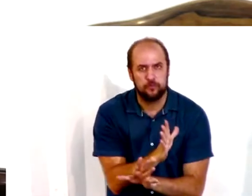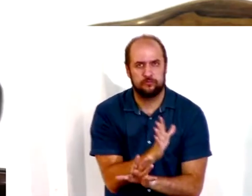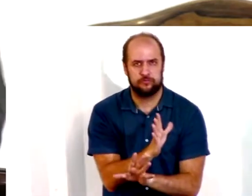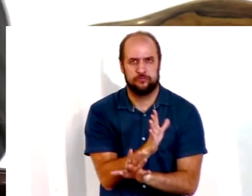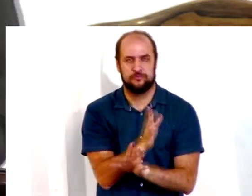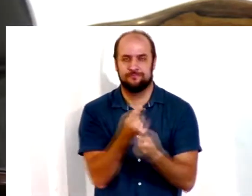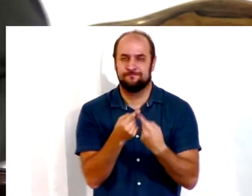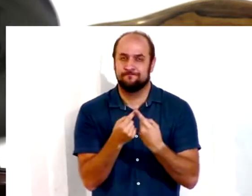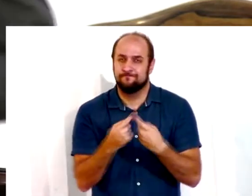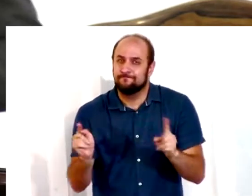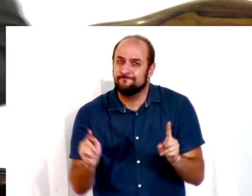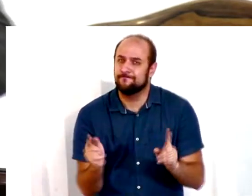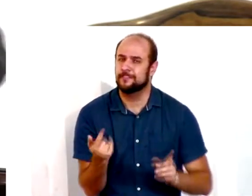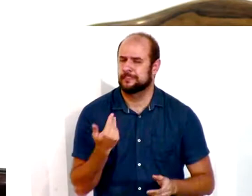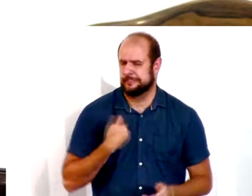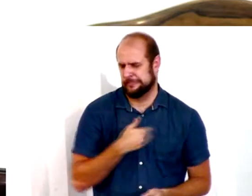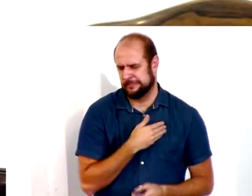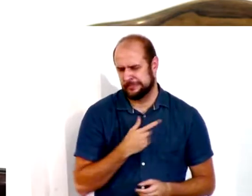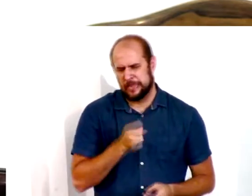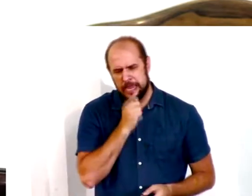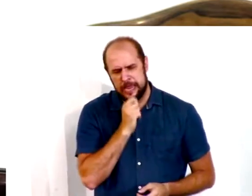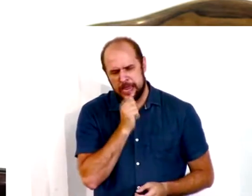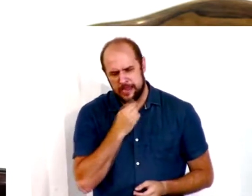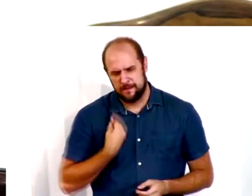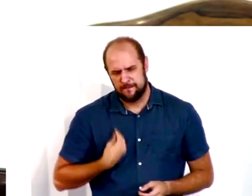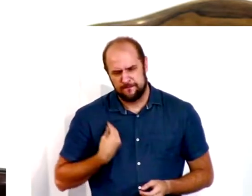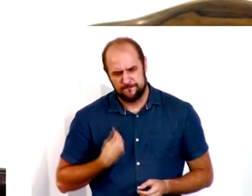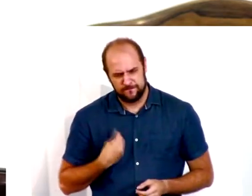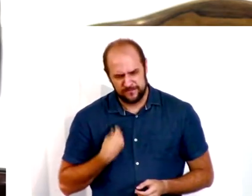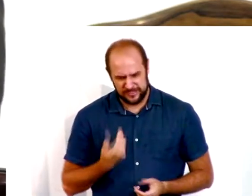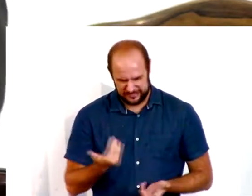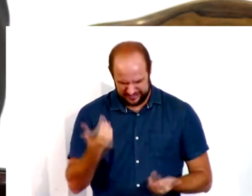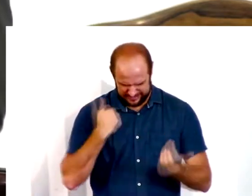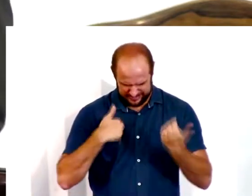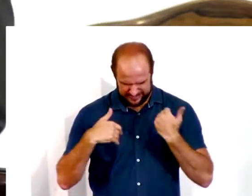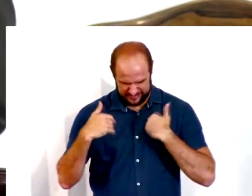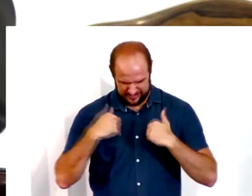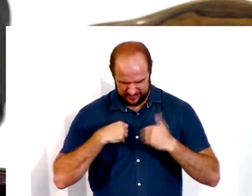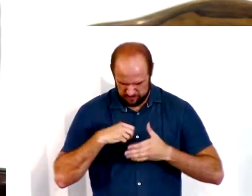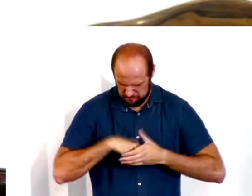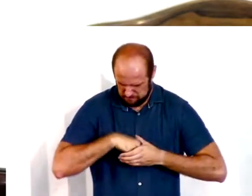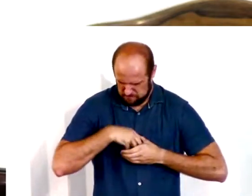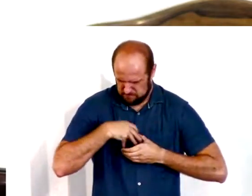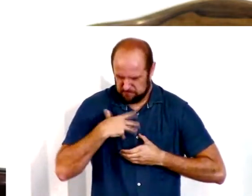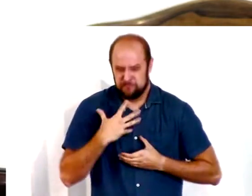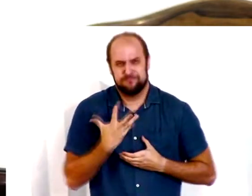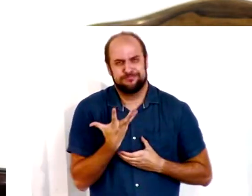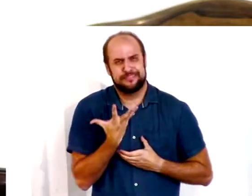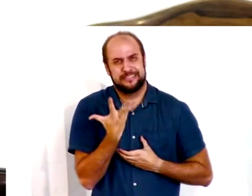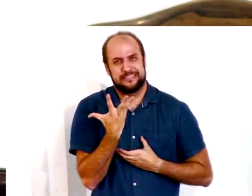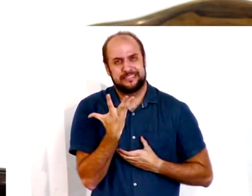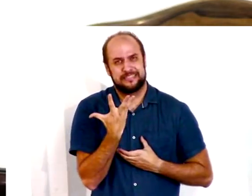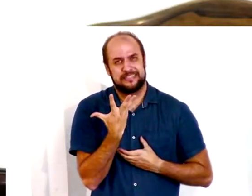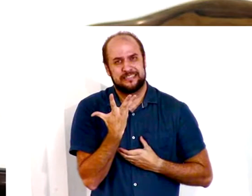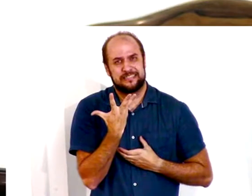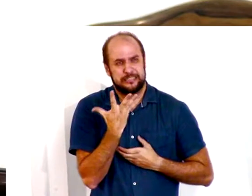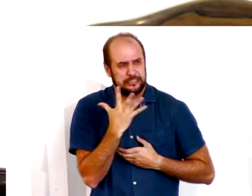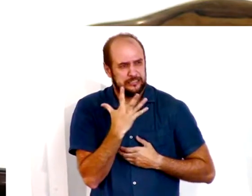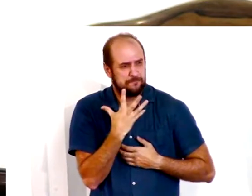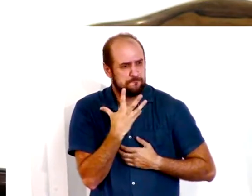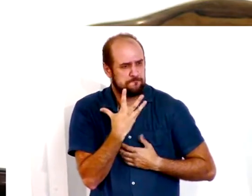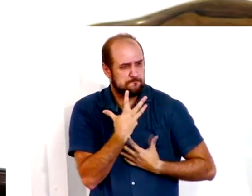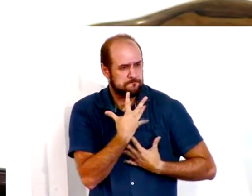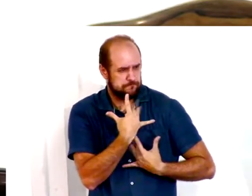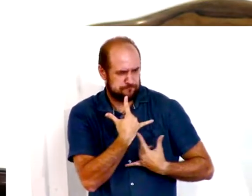No entanto, nós temos ainda resquícios de uma velha natureza que nos chama